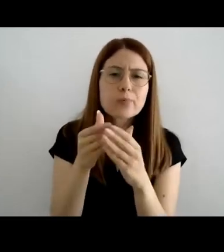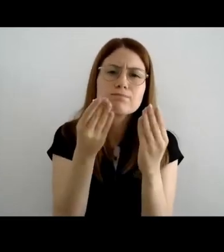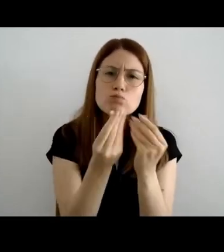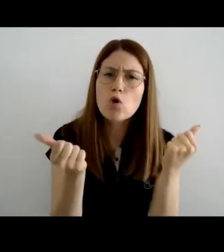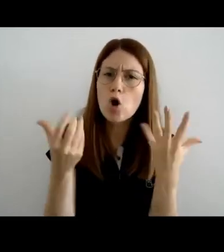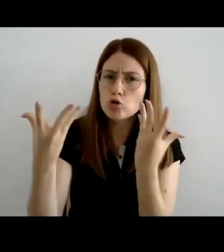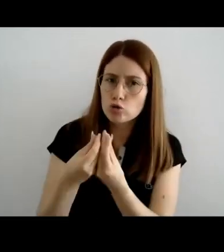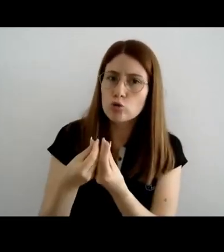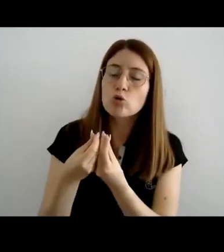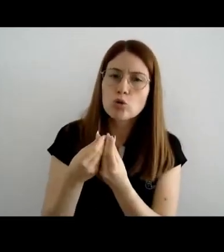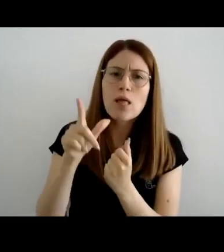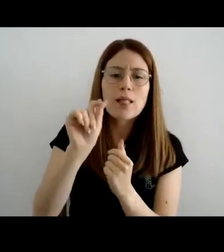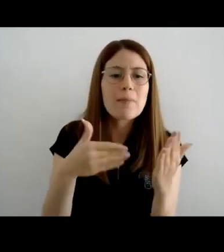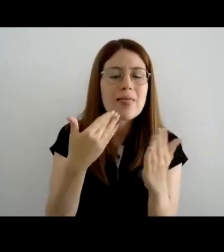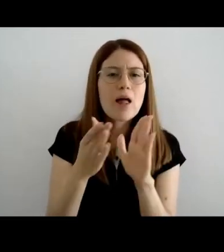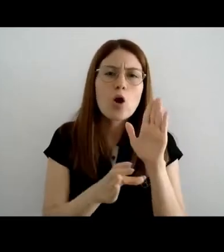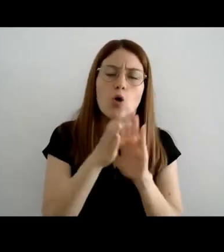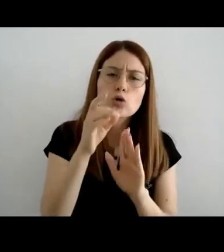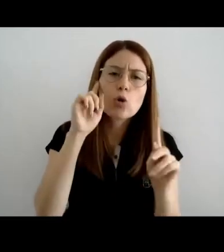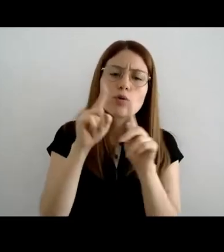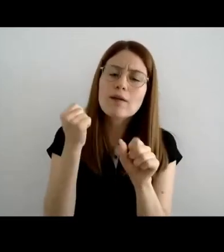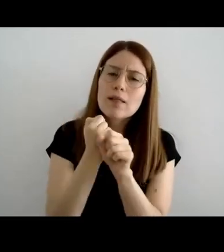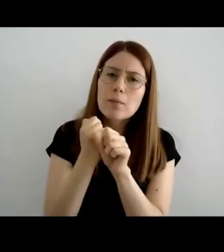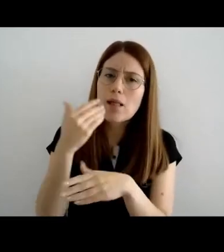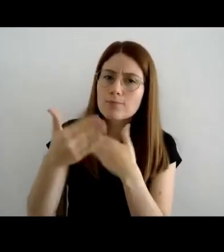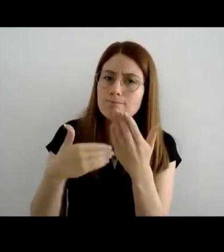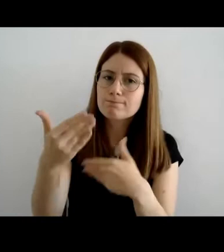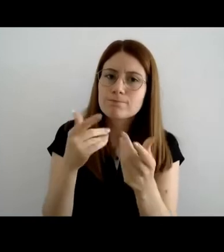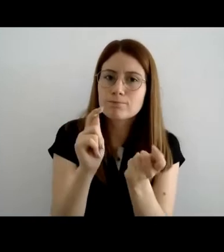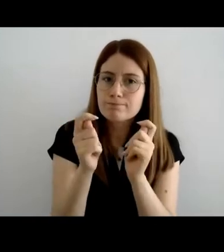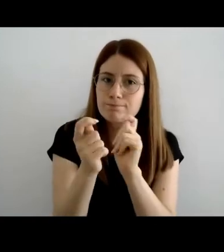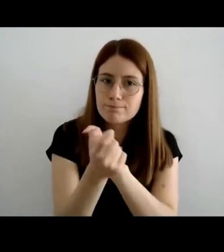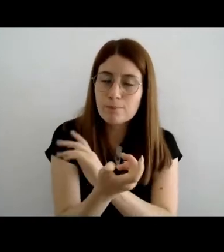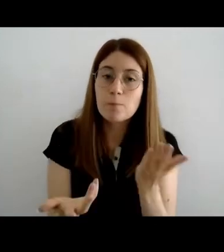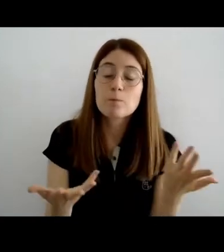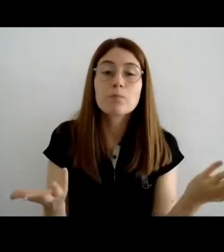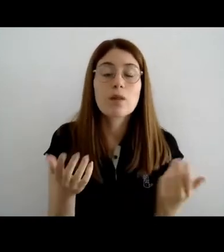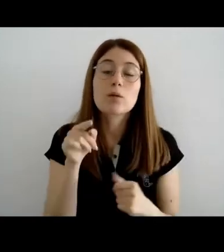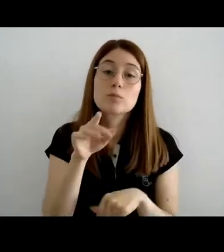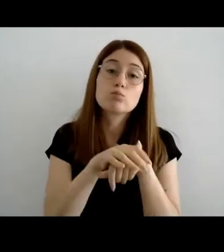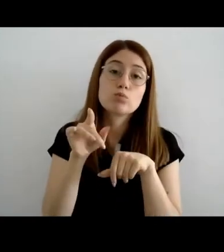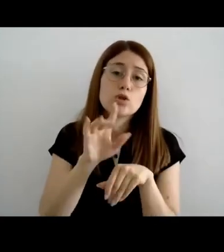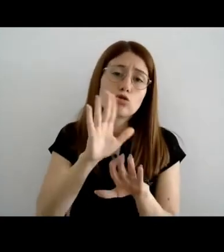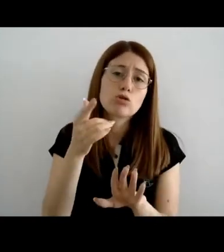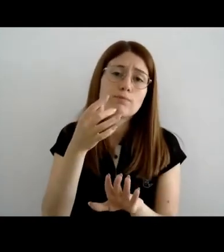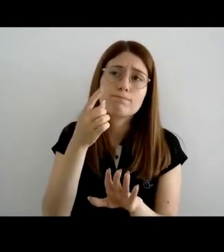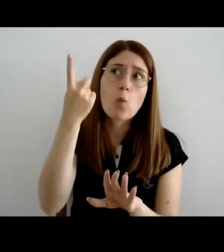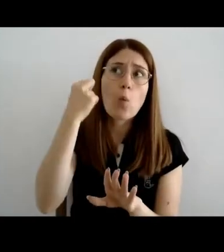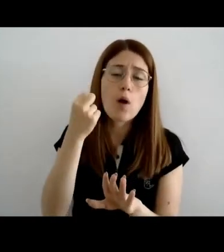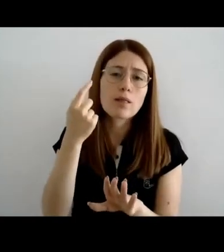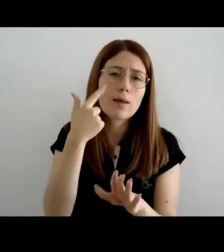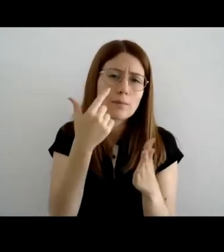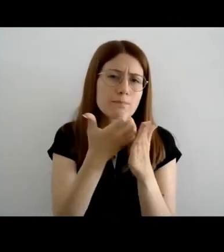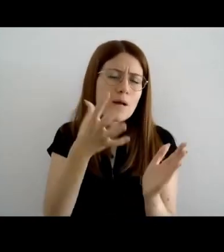e propiciando condições para dar continuidade às alterações conjunturais. E é por isso que, como também já foi salientado ontem no